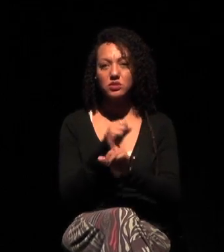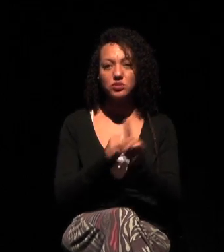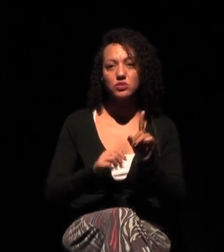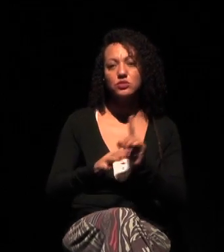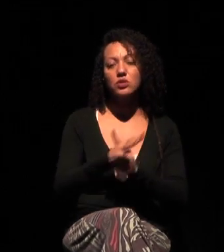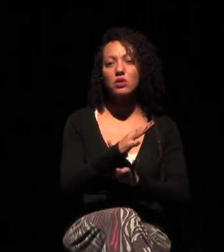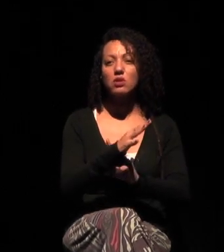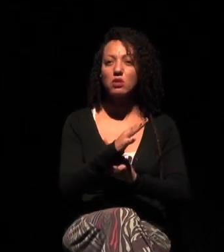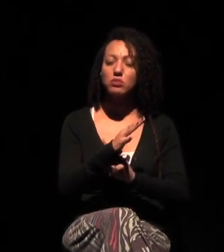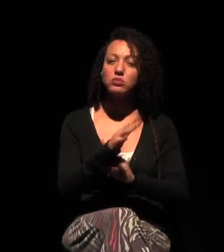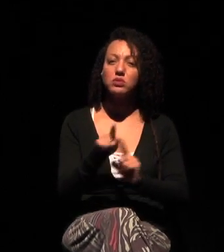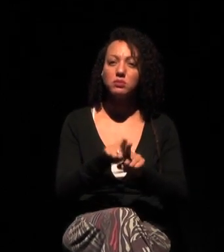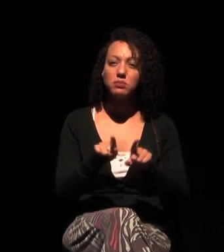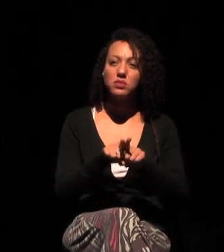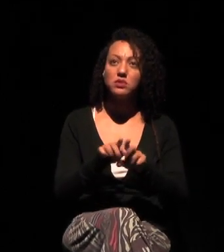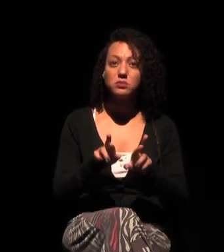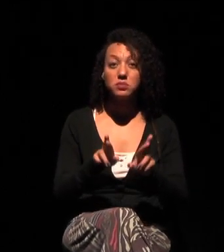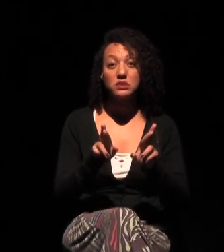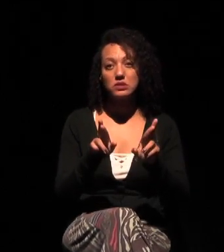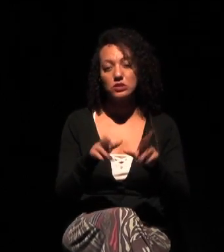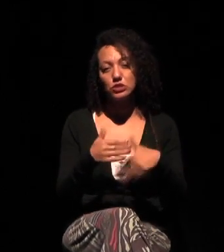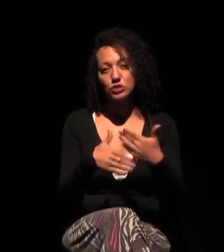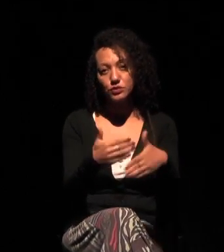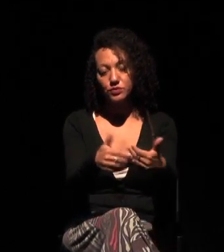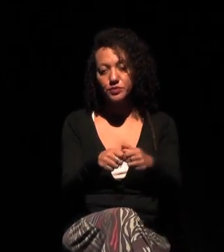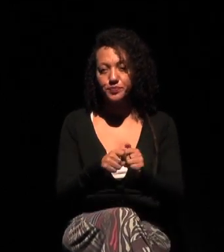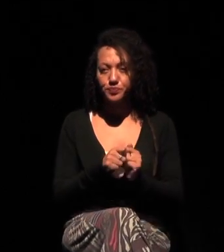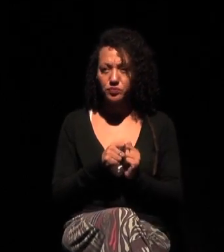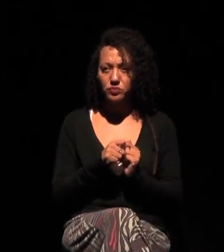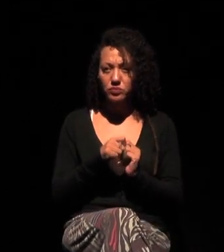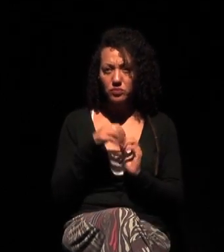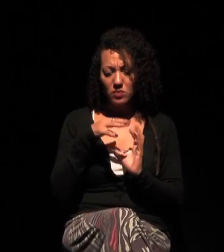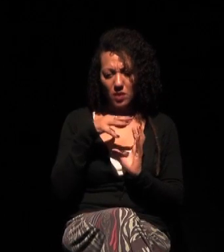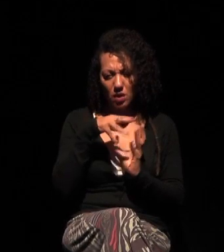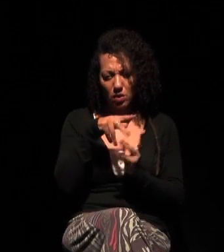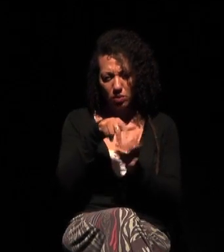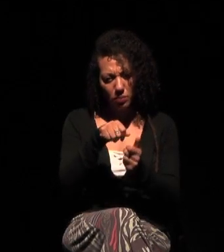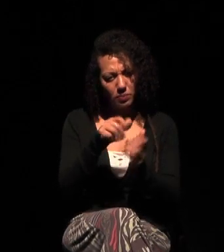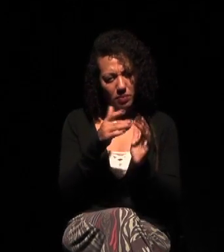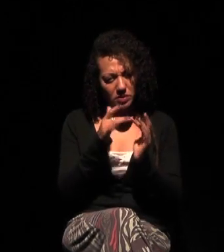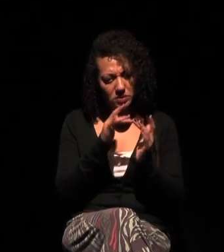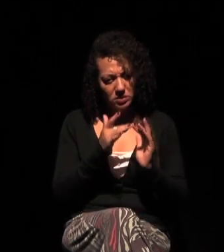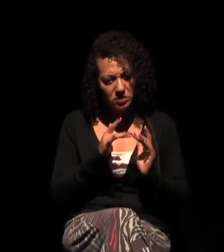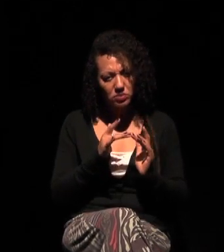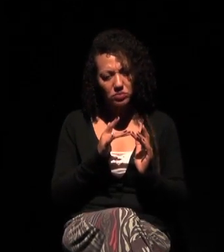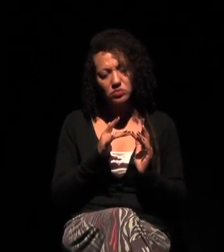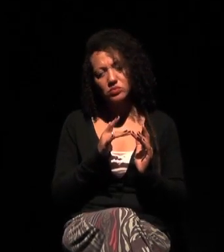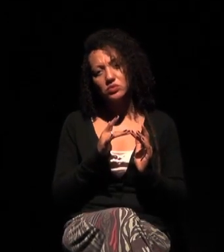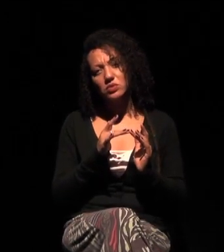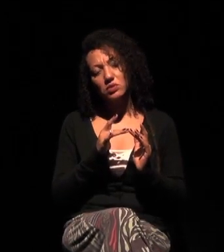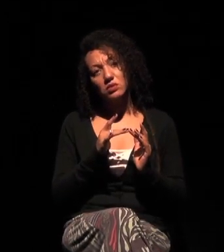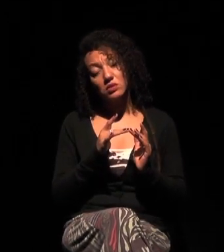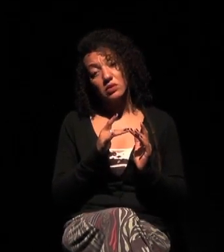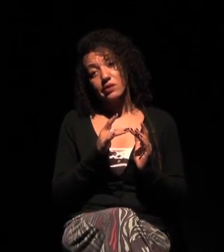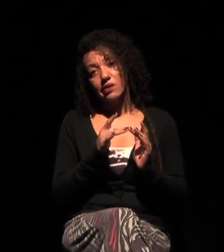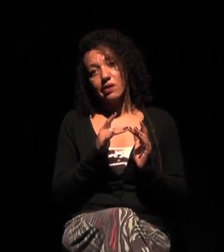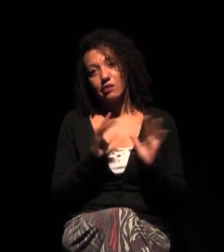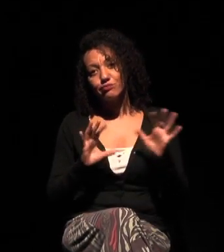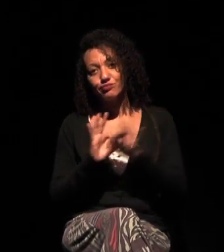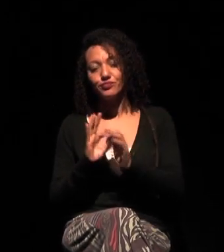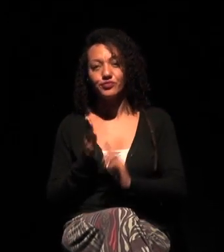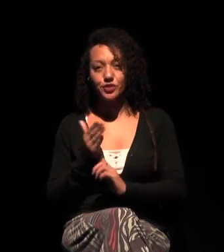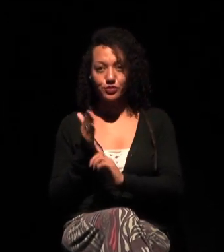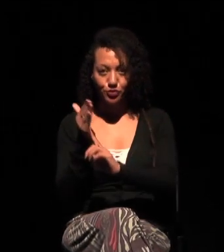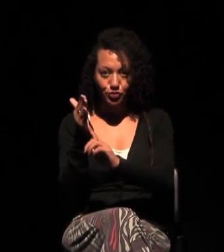expectativas se trata é globalização que aliás muito deve à tecnologia desde logo